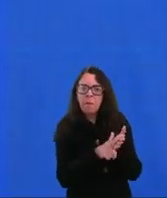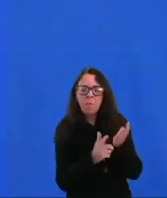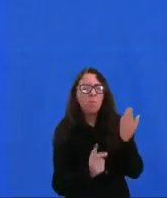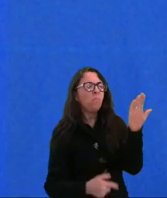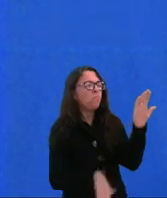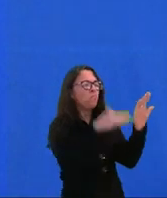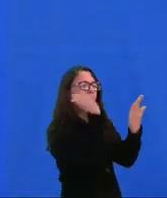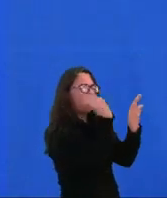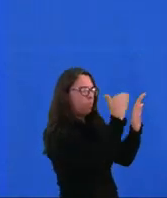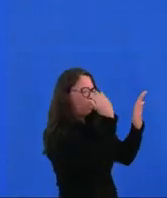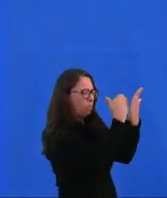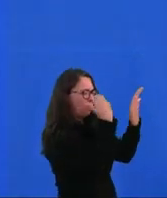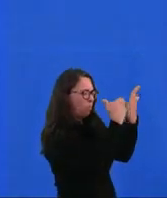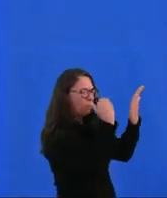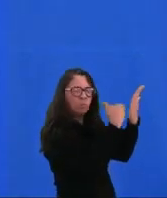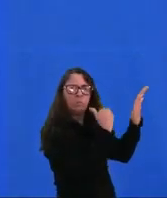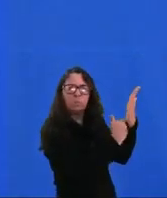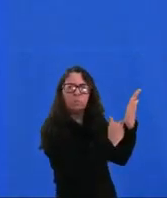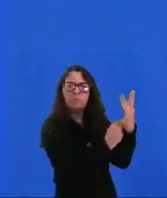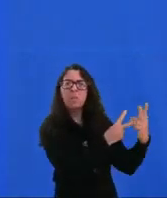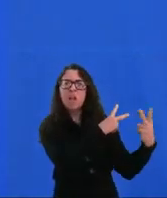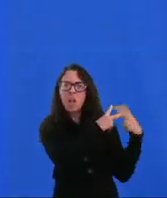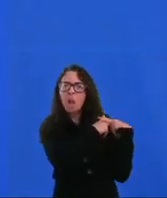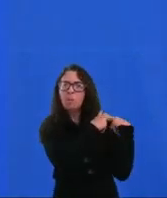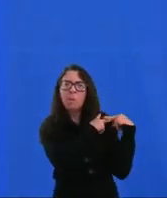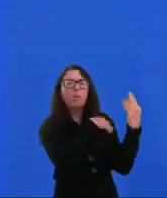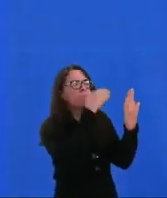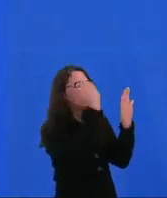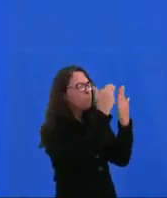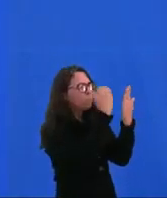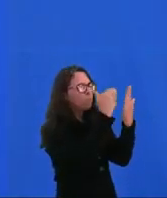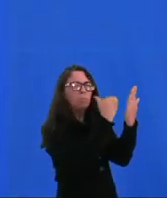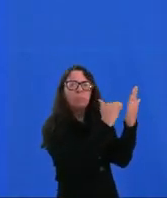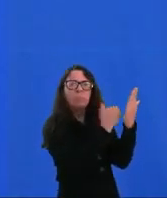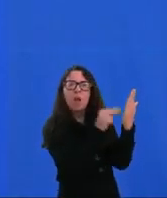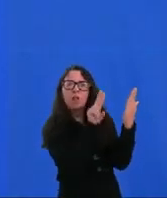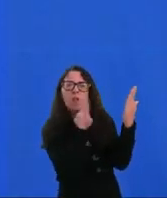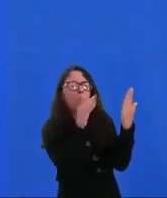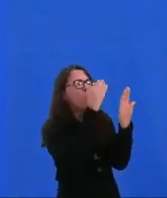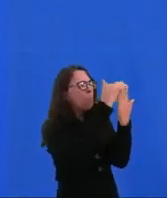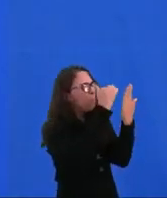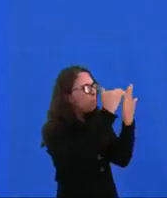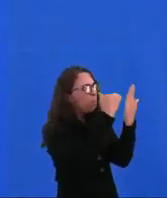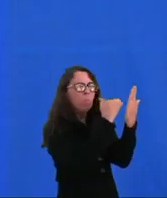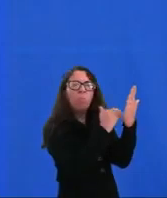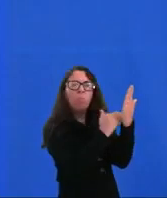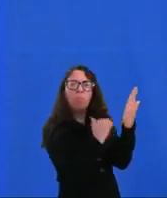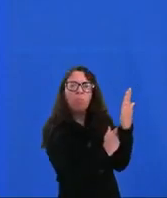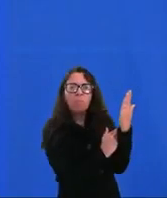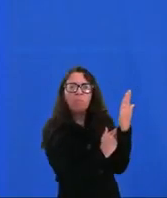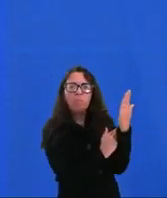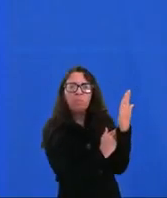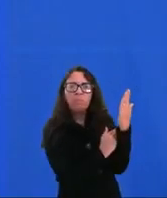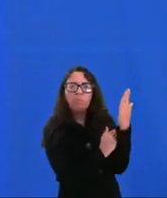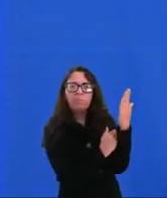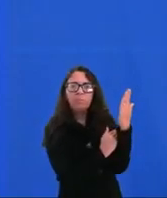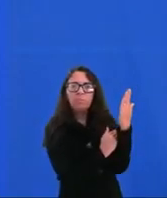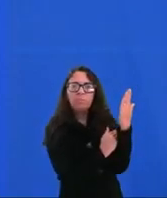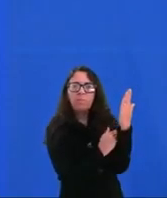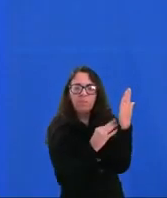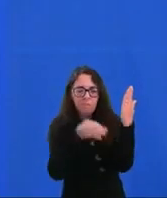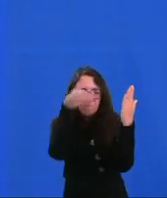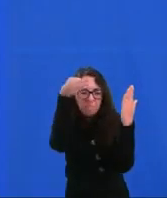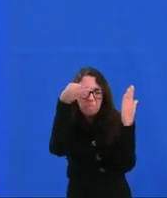põem Deus no centro da vida da igreja são a 1A, a 1B, a 2A, a 3B, a 4A e a